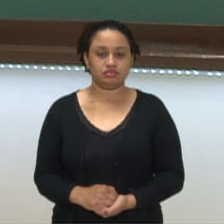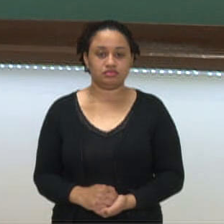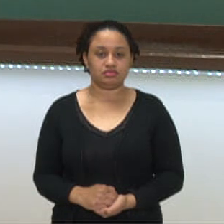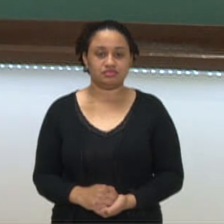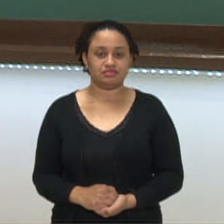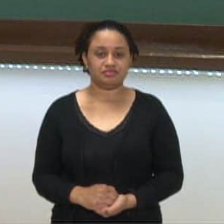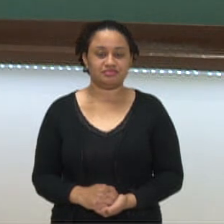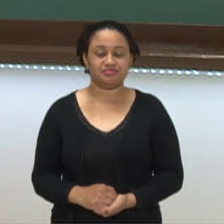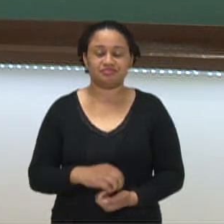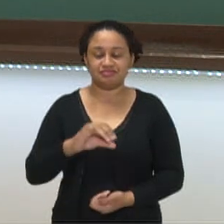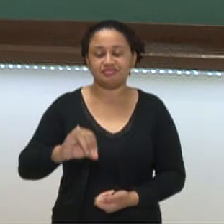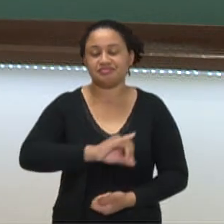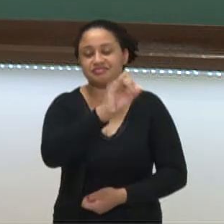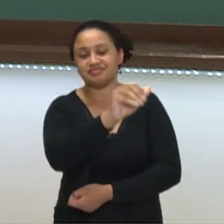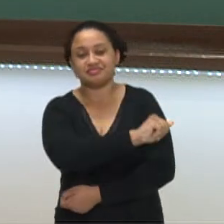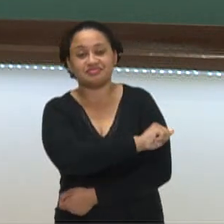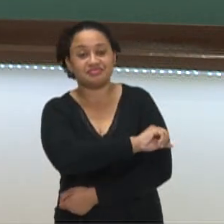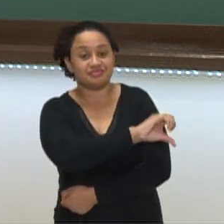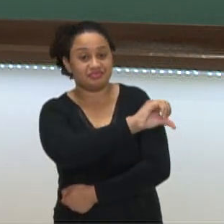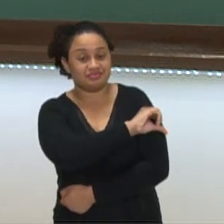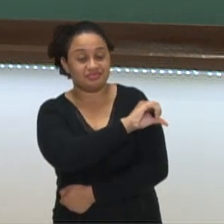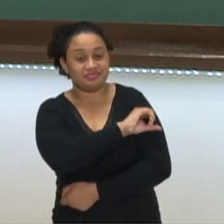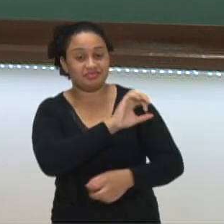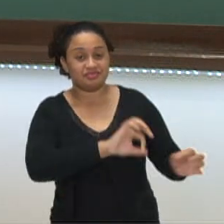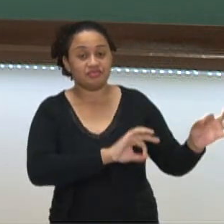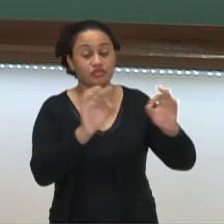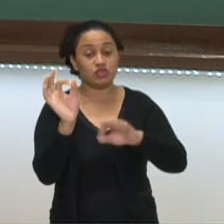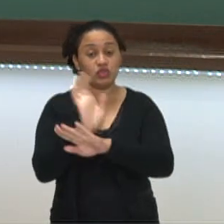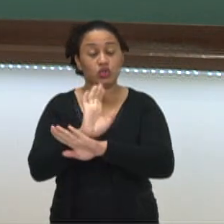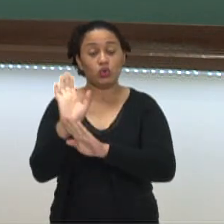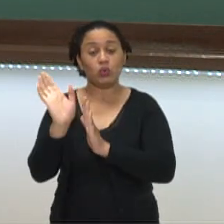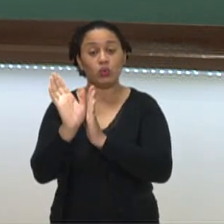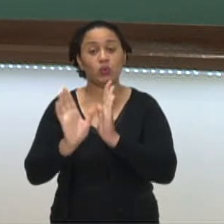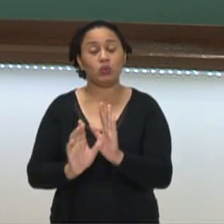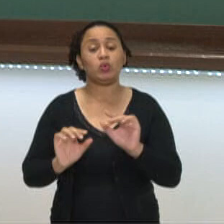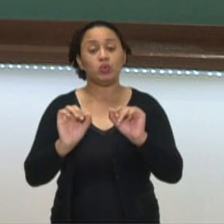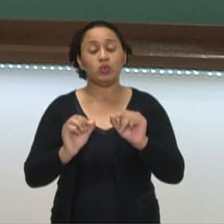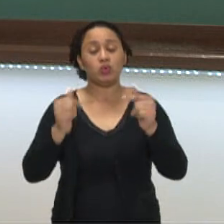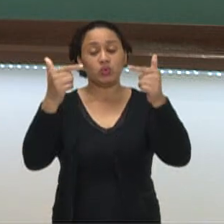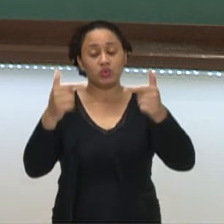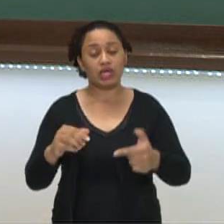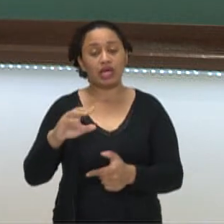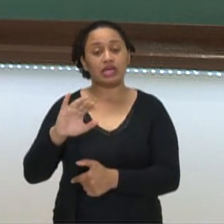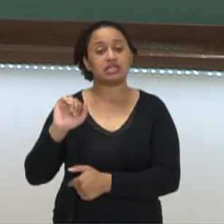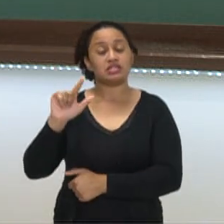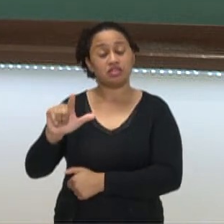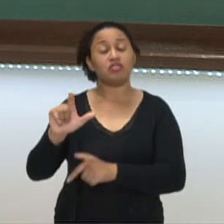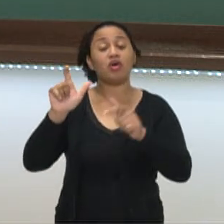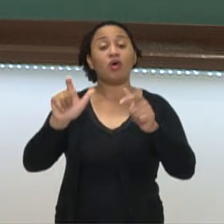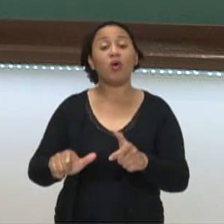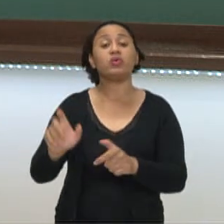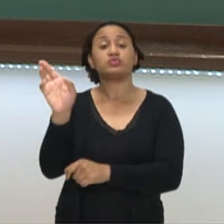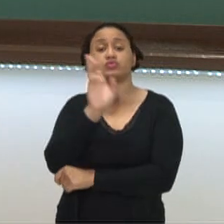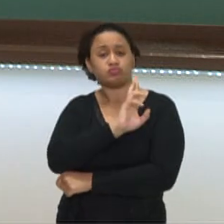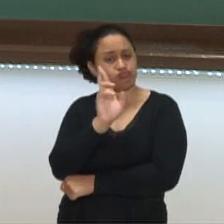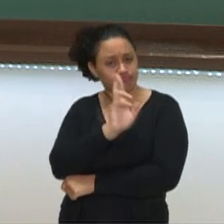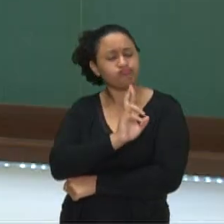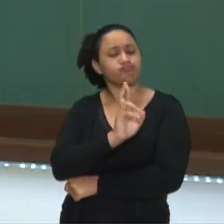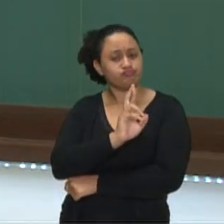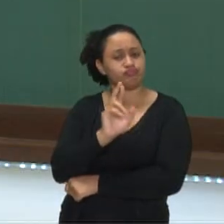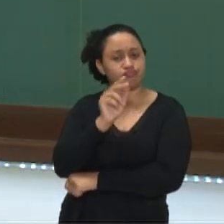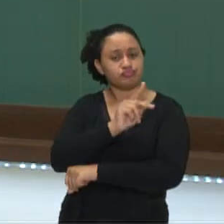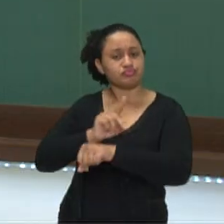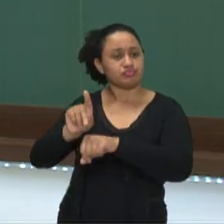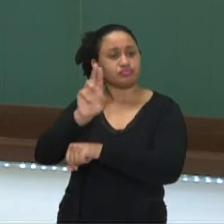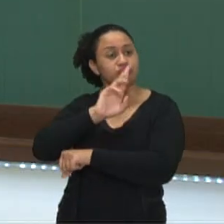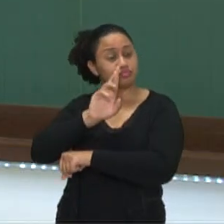Olá, estudantes do nono ano! Neste vídeo vamos falar sobre guerra civil na Rússia. E